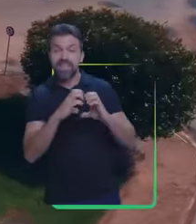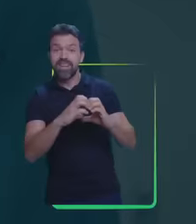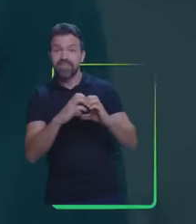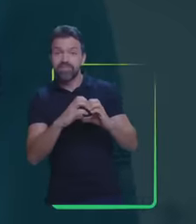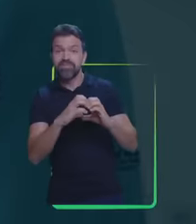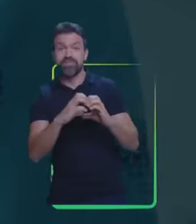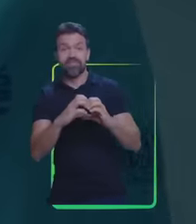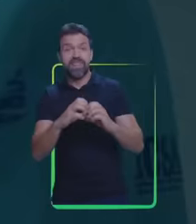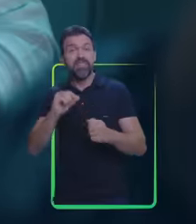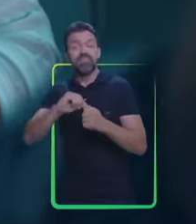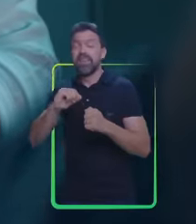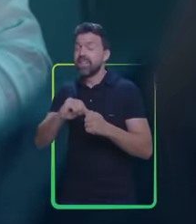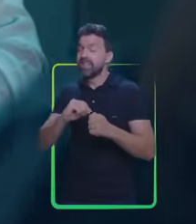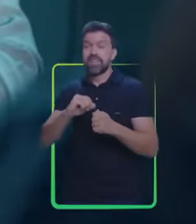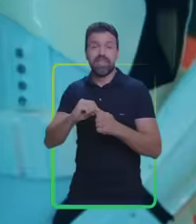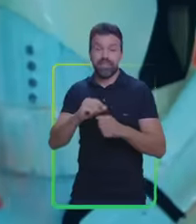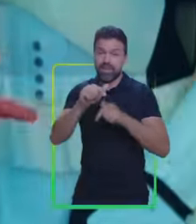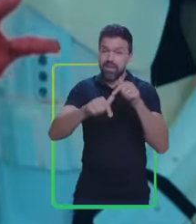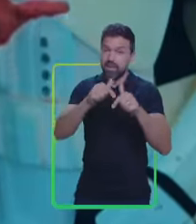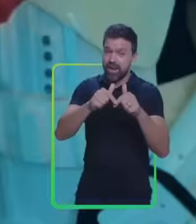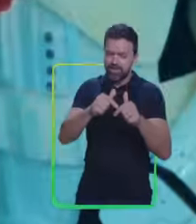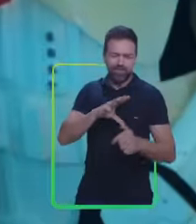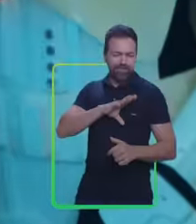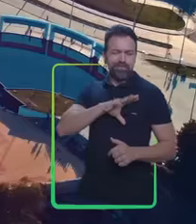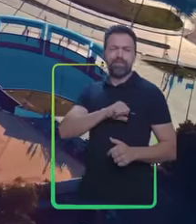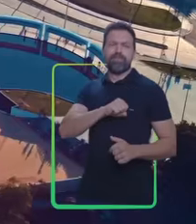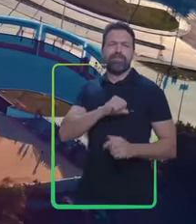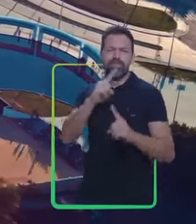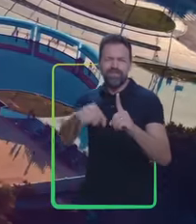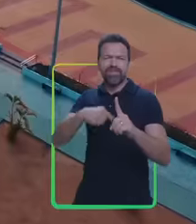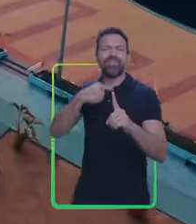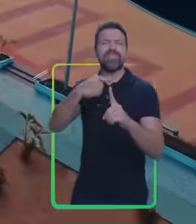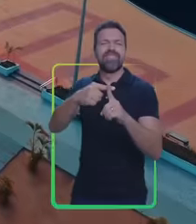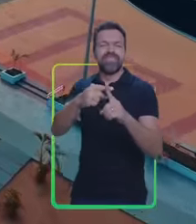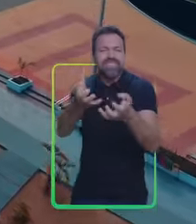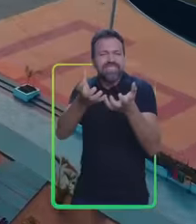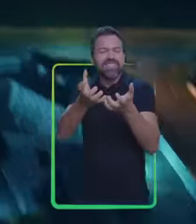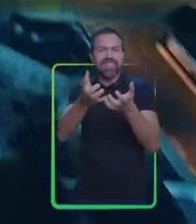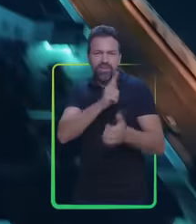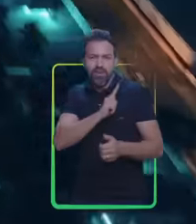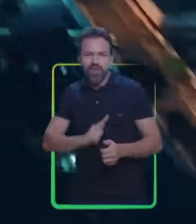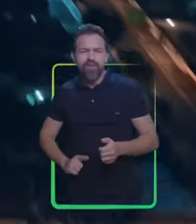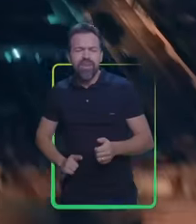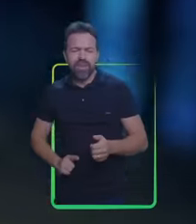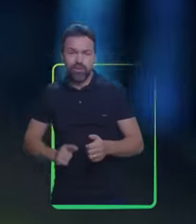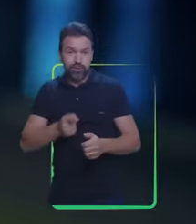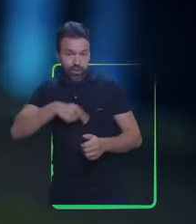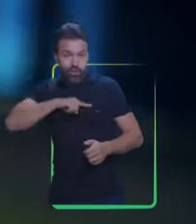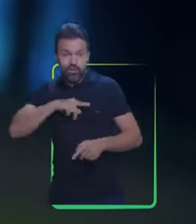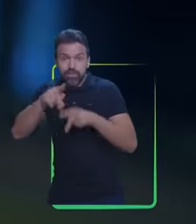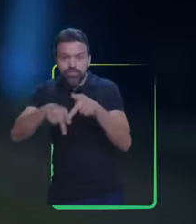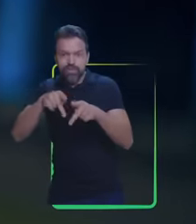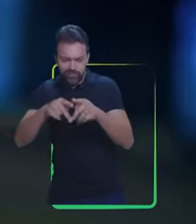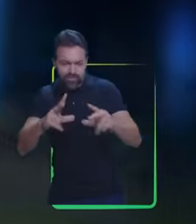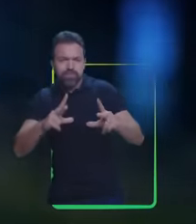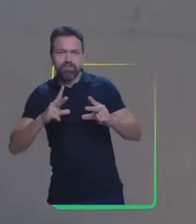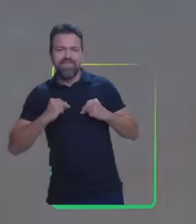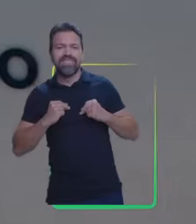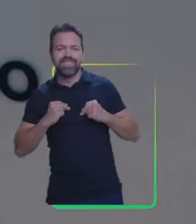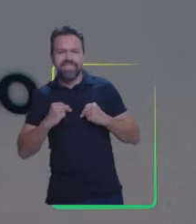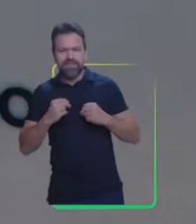Tereza faz mais e com mais amor. Quero o governo que a nossa gente